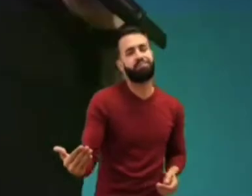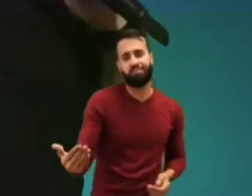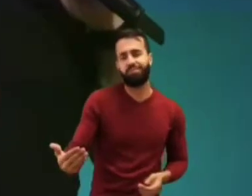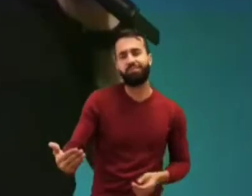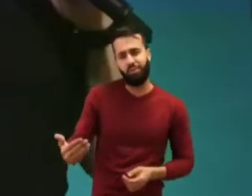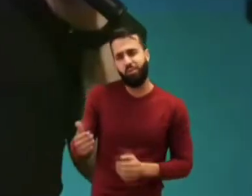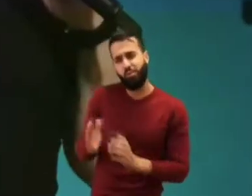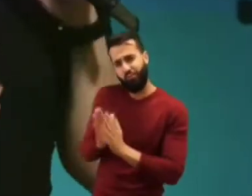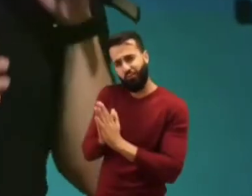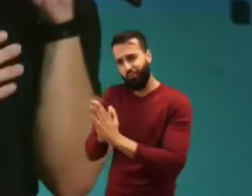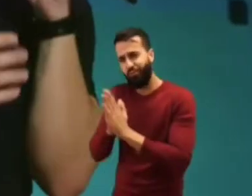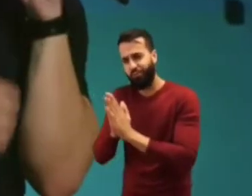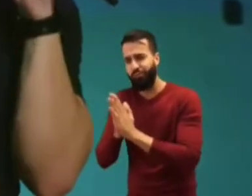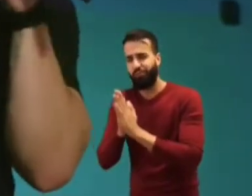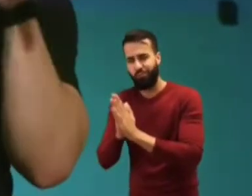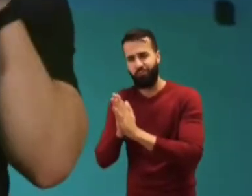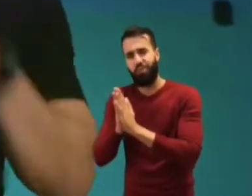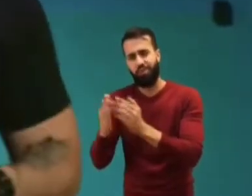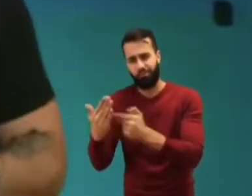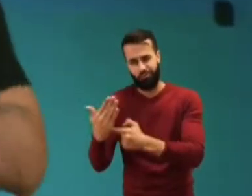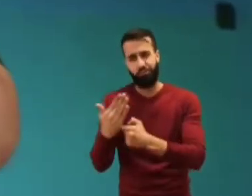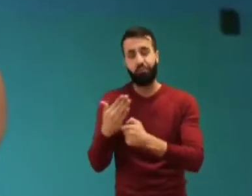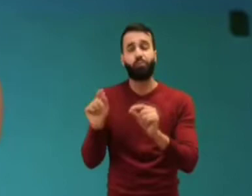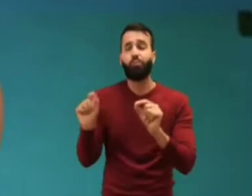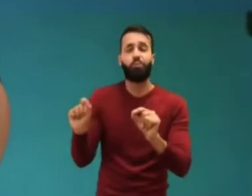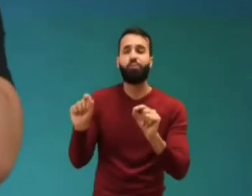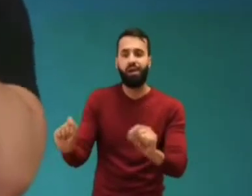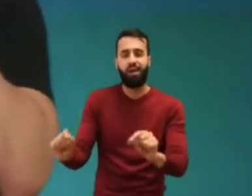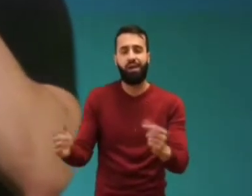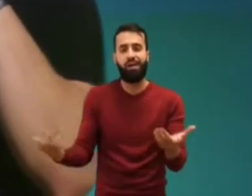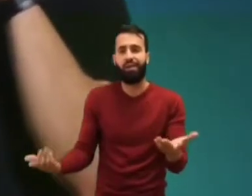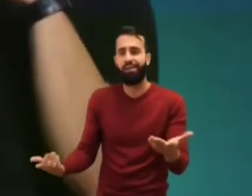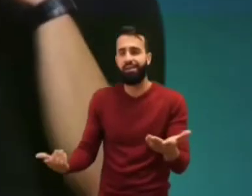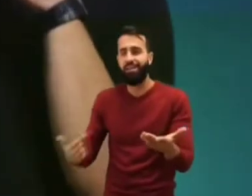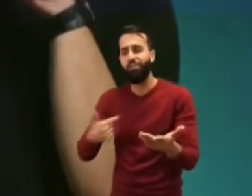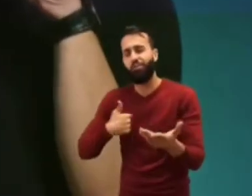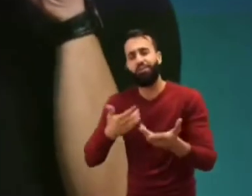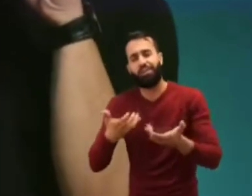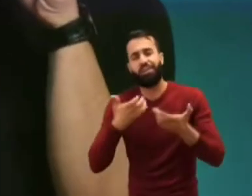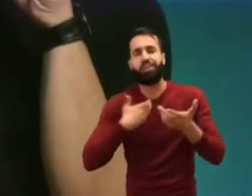fazer mais um favor. Deixe eu